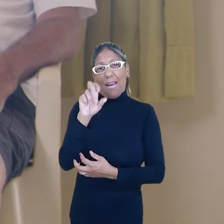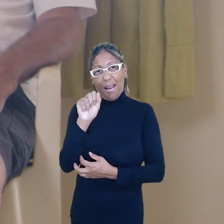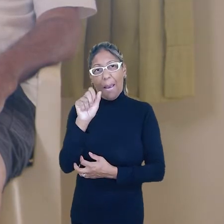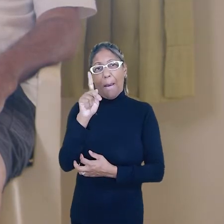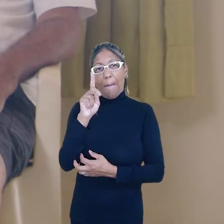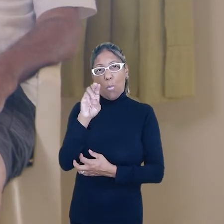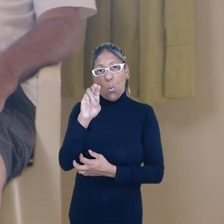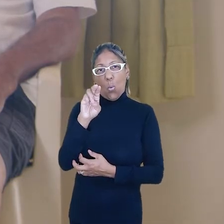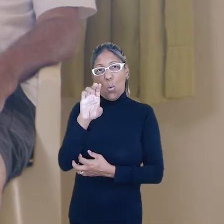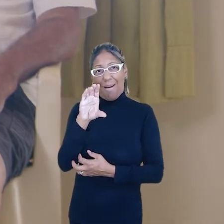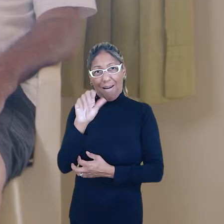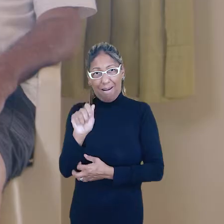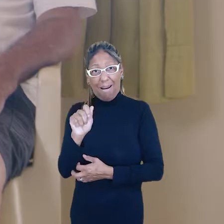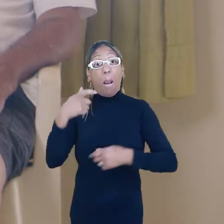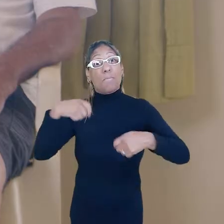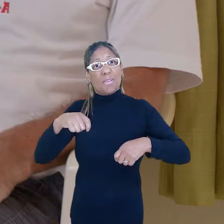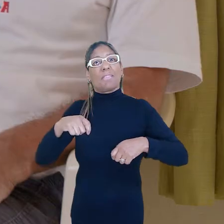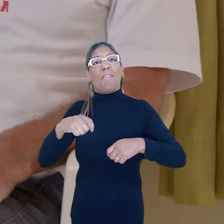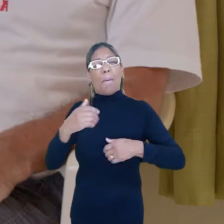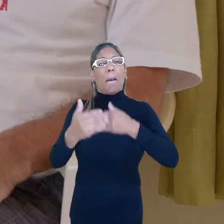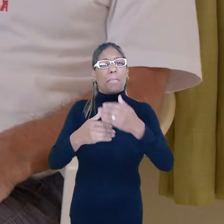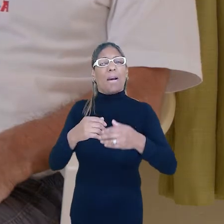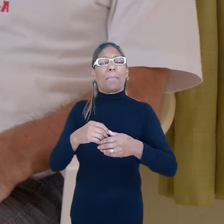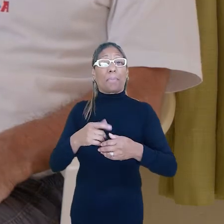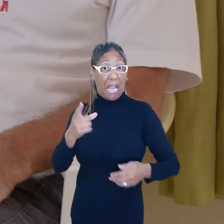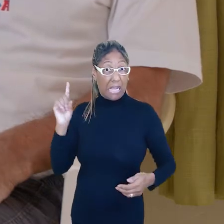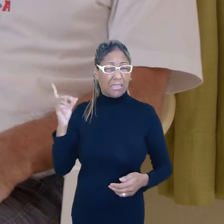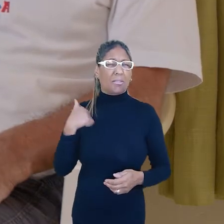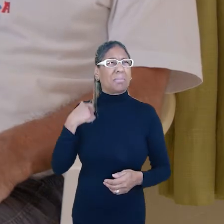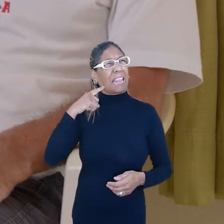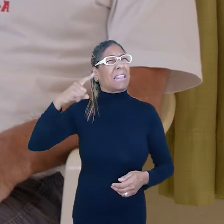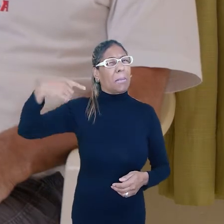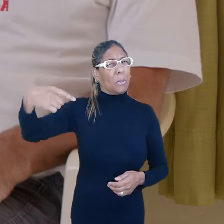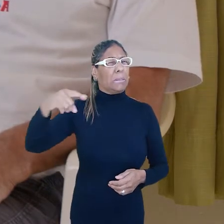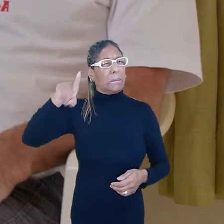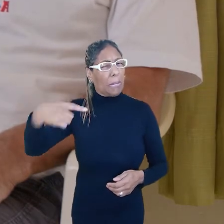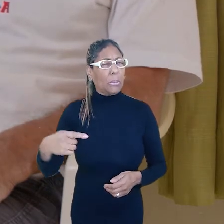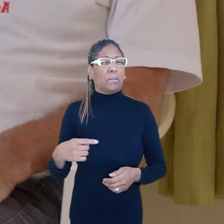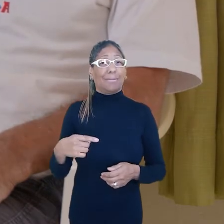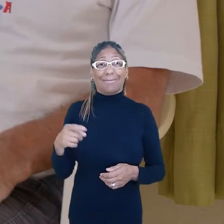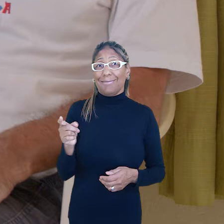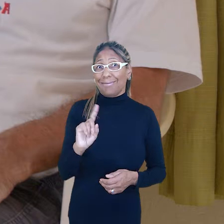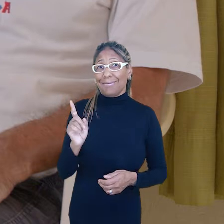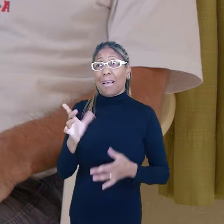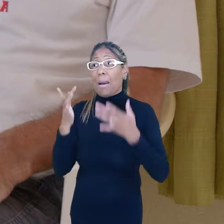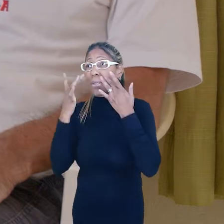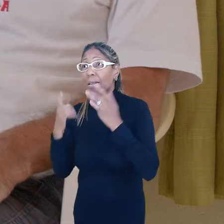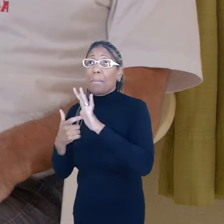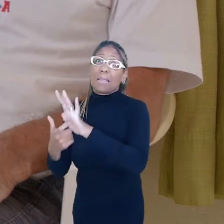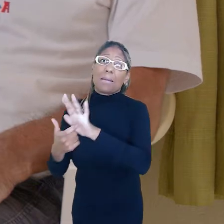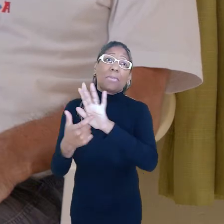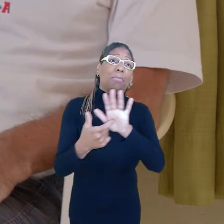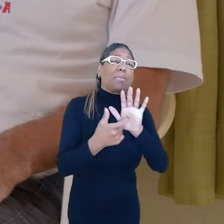precisava disso, precisava dar esse passo. A gente sempre foi protelando, não, a gente faz algo menor, faz uma apresentação